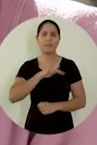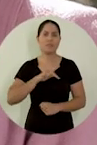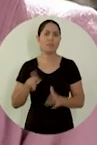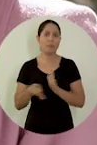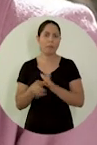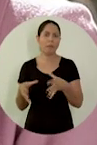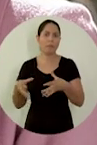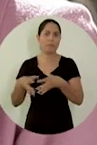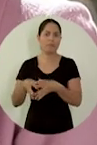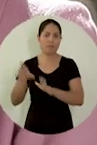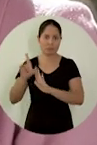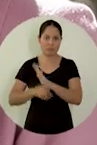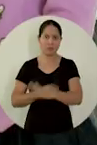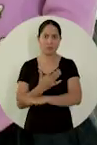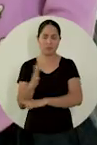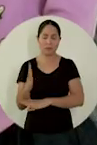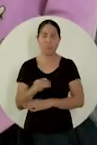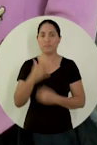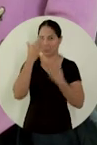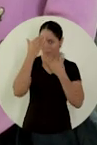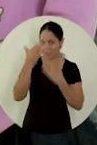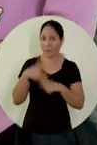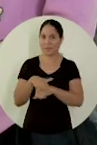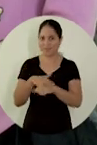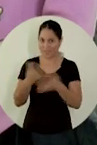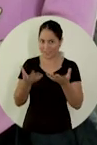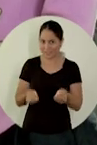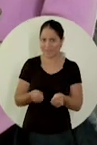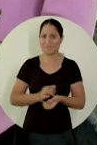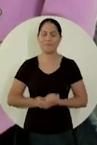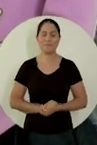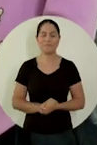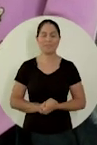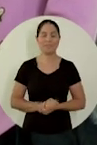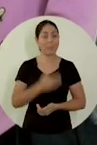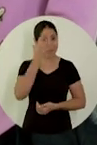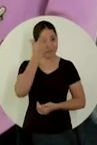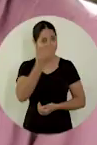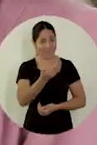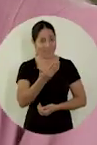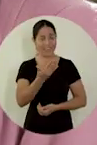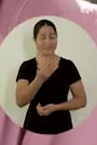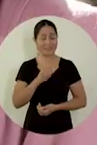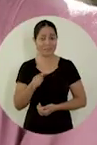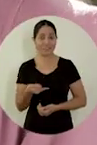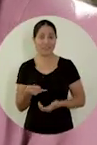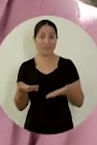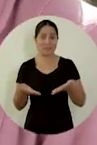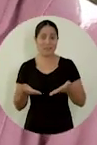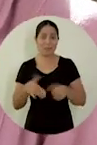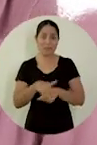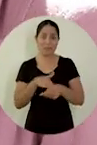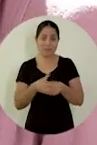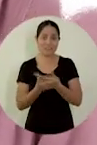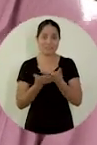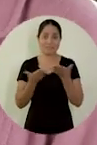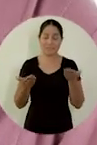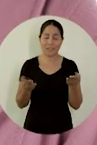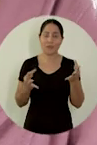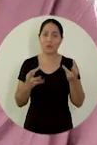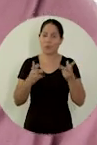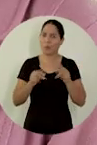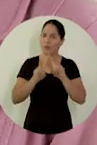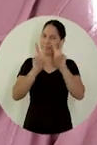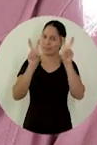Comissão Nacional de Direito Ambiental. Muito obrigada por ter topado conversar um pouquinho com a gente, doutora Marina. Eu que agradeço a oportunidade de estar aqui conversando